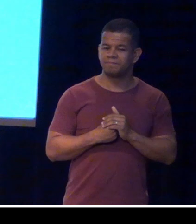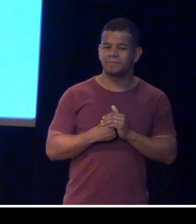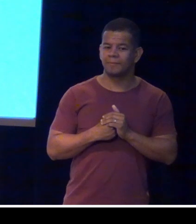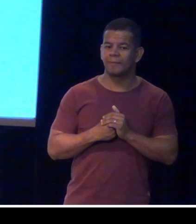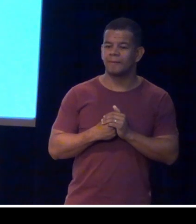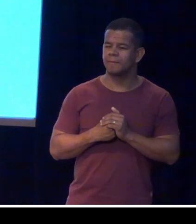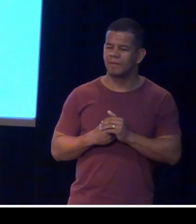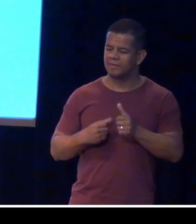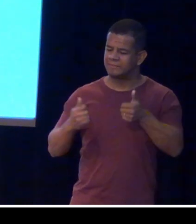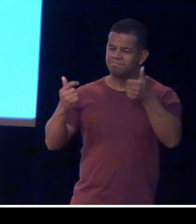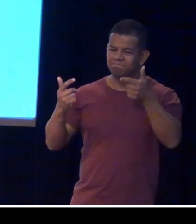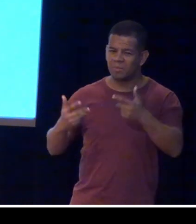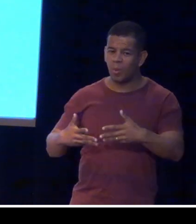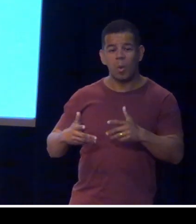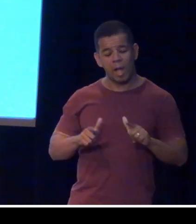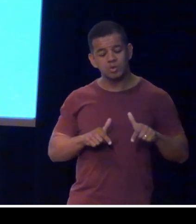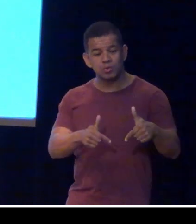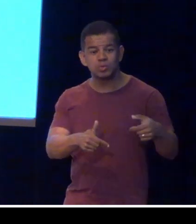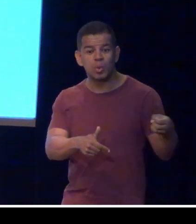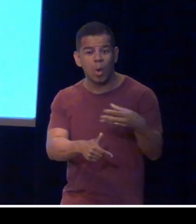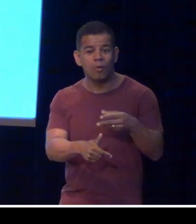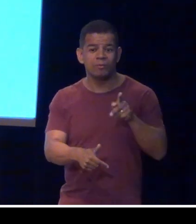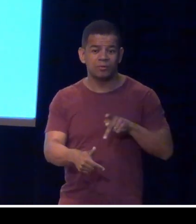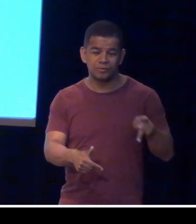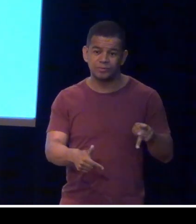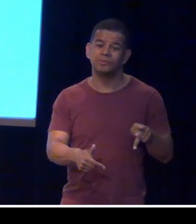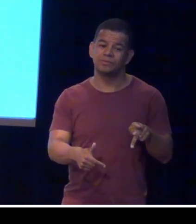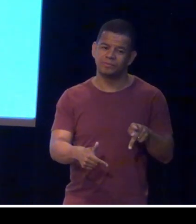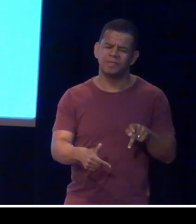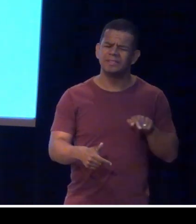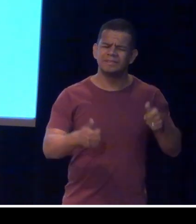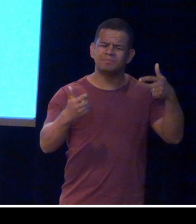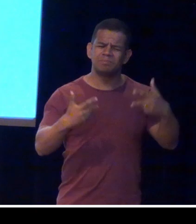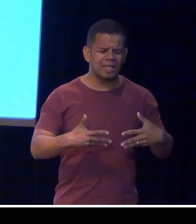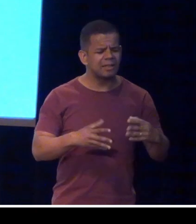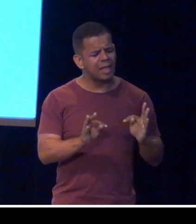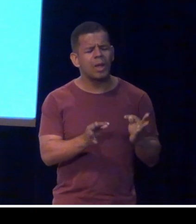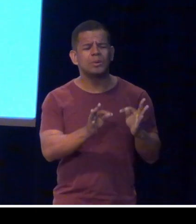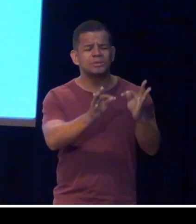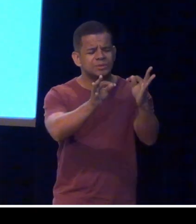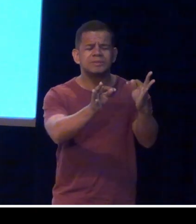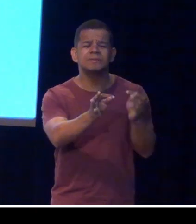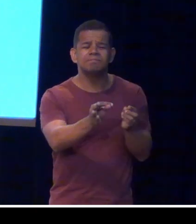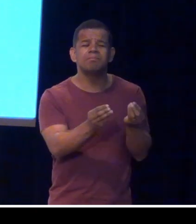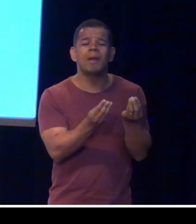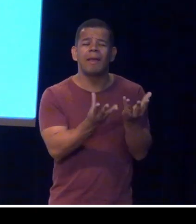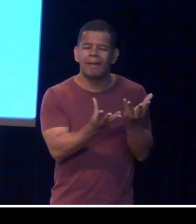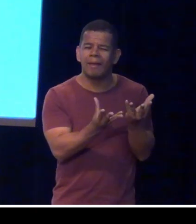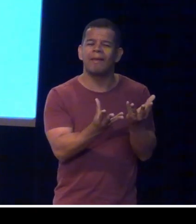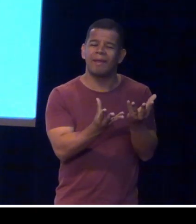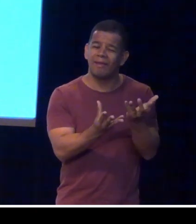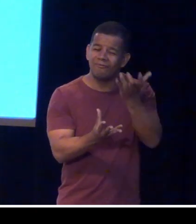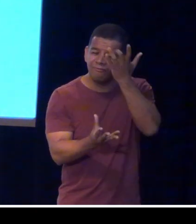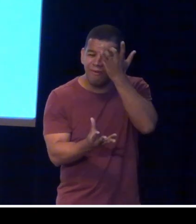falando sobre essa nova atitude do professor, ele fala que o papel da tecnologia está em facilitar a busca